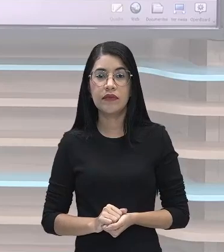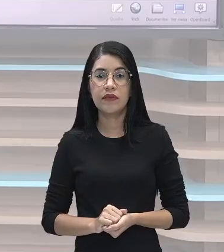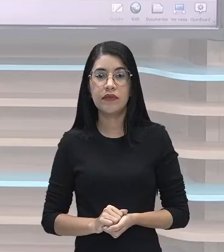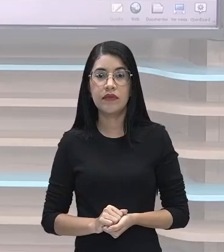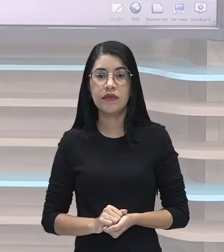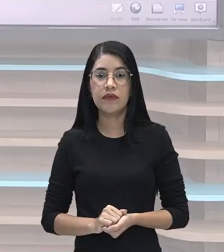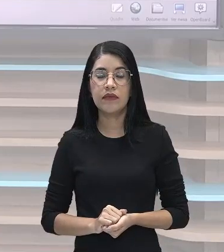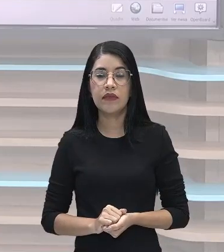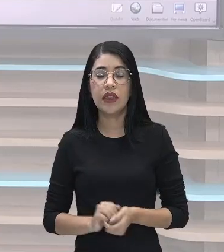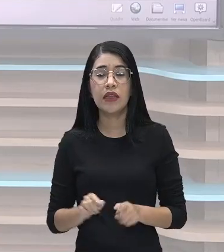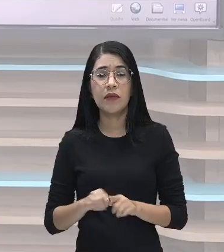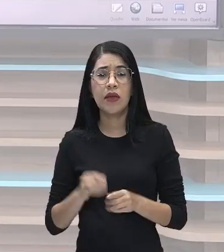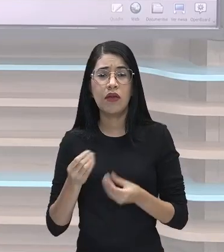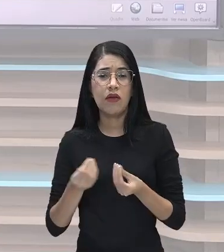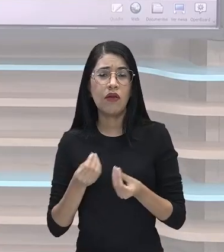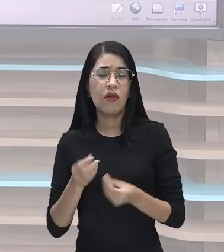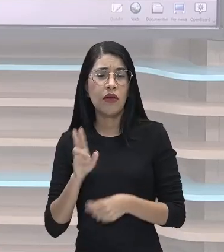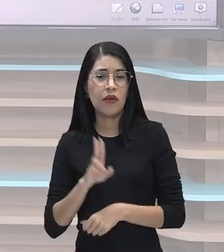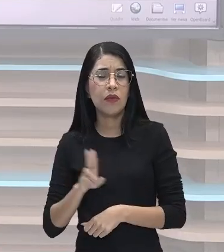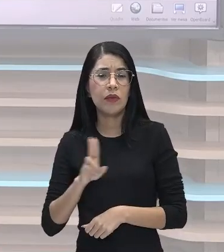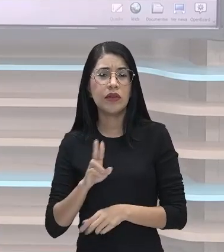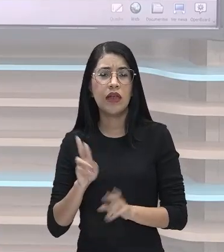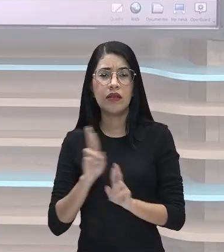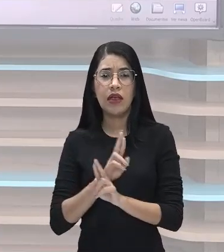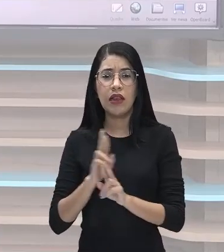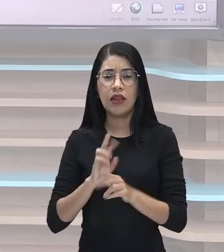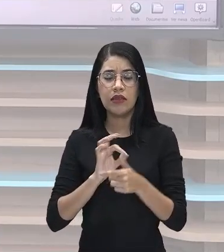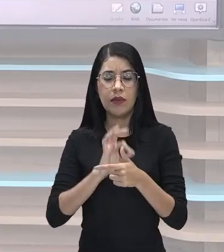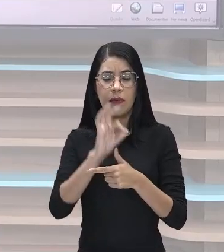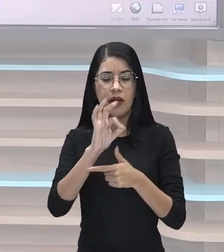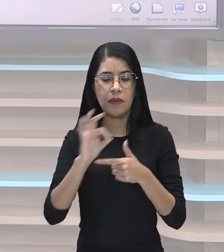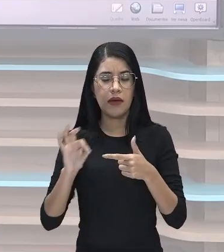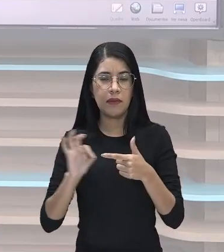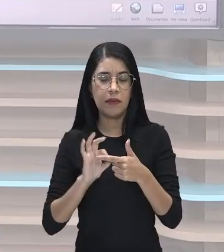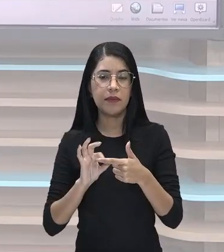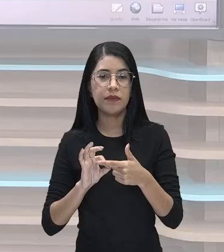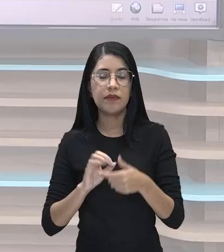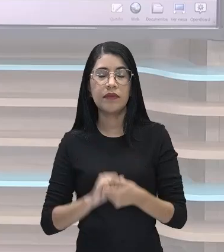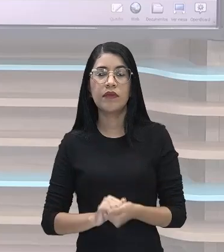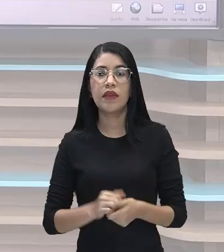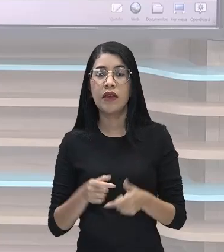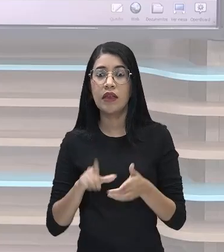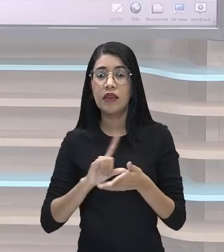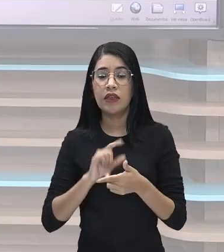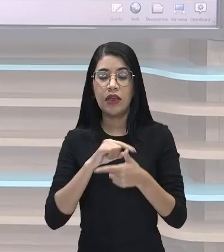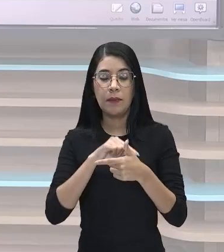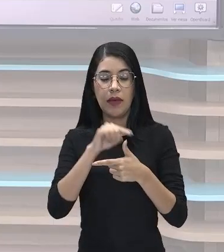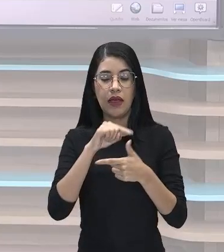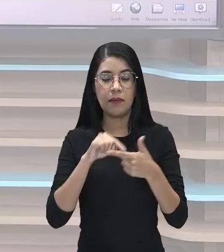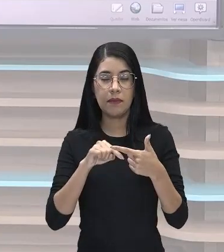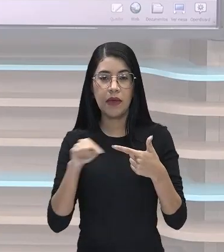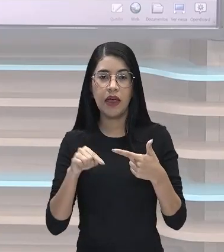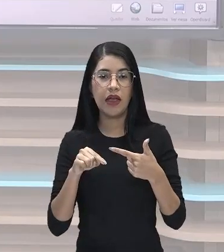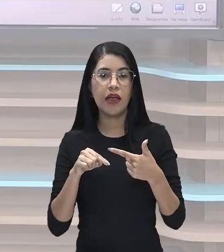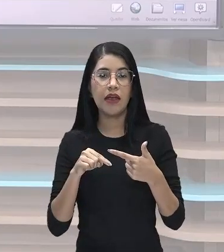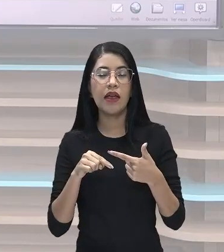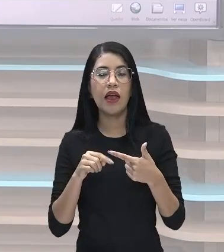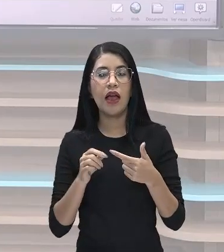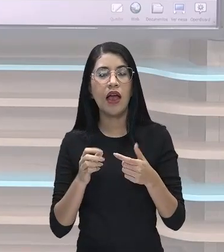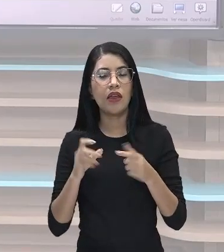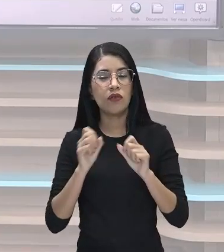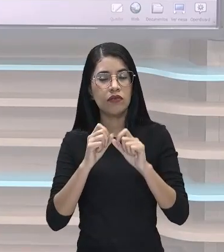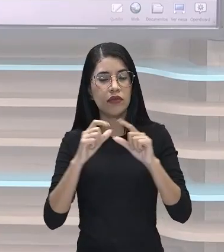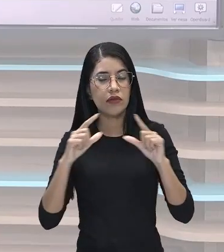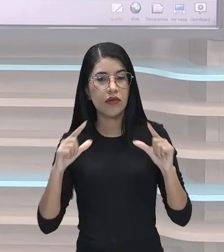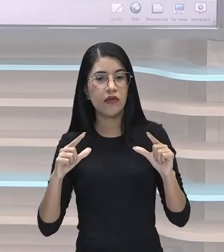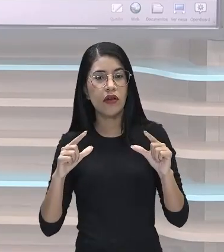e como a gente pode utilizar, né, essa relação entre esses lados. Vejam que eu tinha um cateto, outro cateto. Então, coloquei aí na relação,